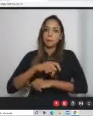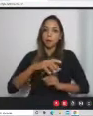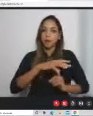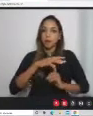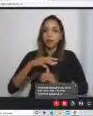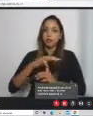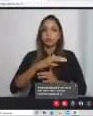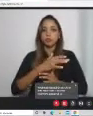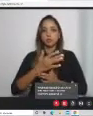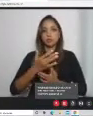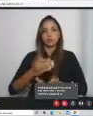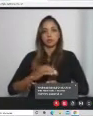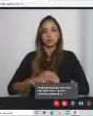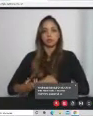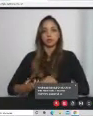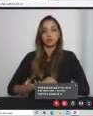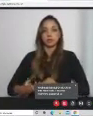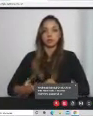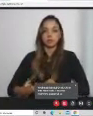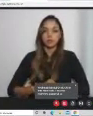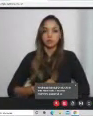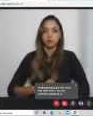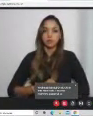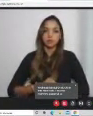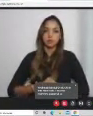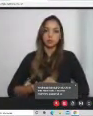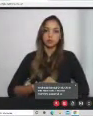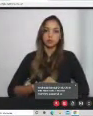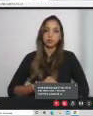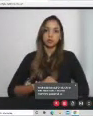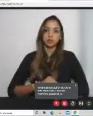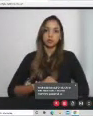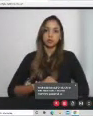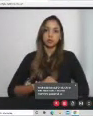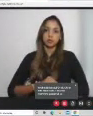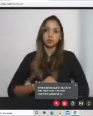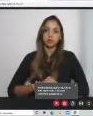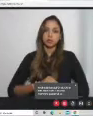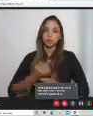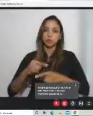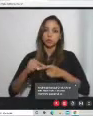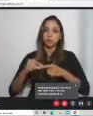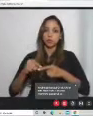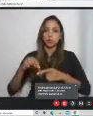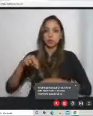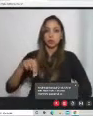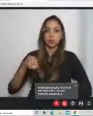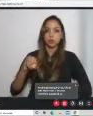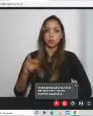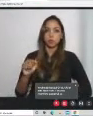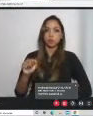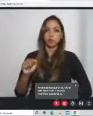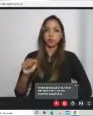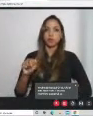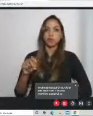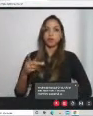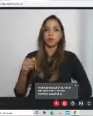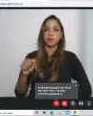e Rua Jabuticabeira e Rua Algaroba, no bairro de Nova Parnamirim, Cidade Verde.